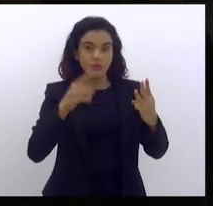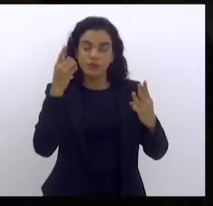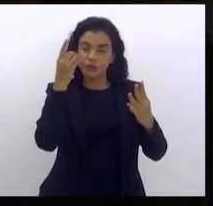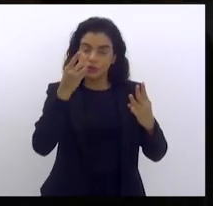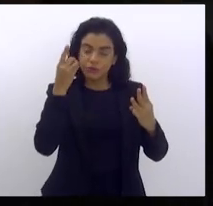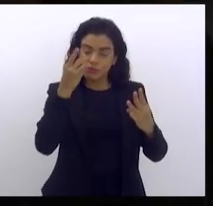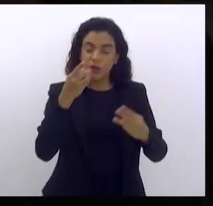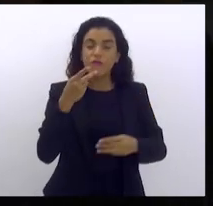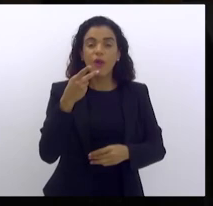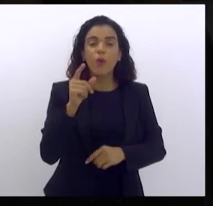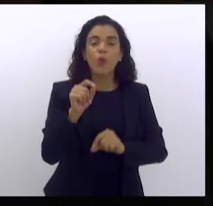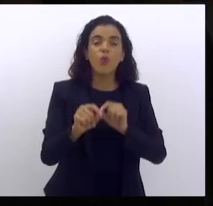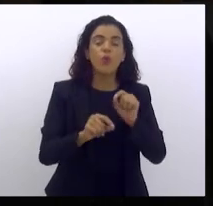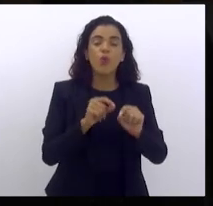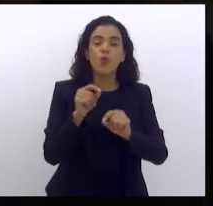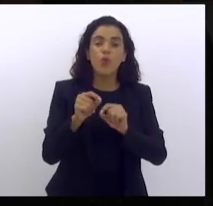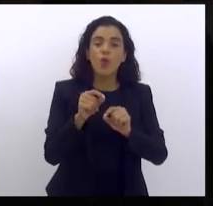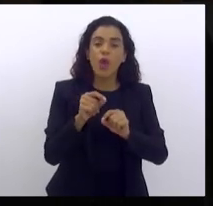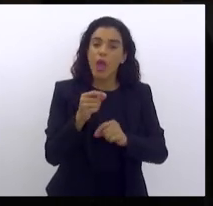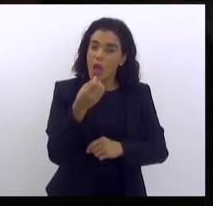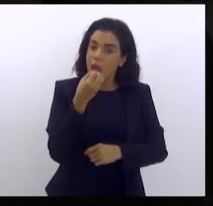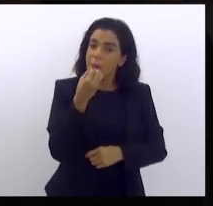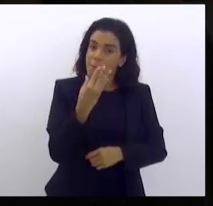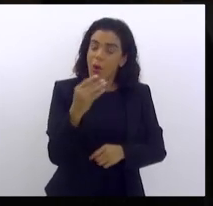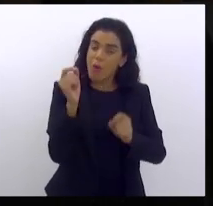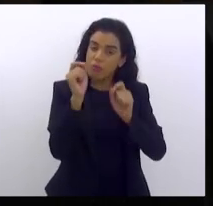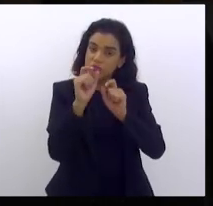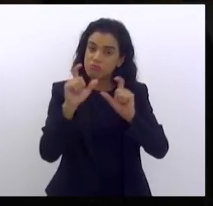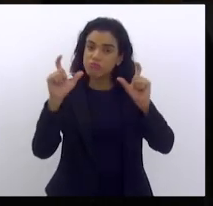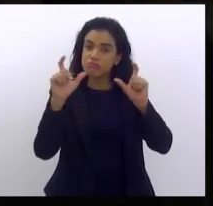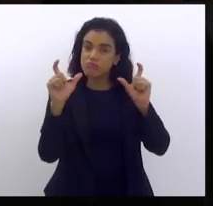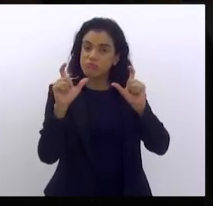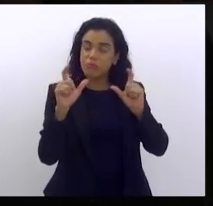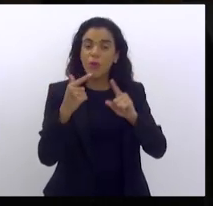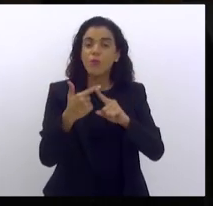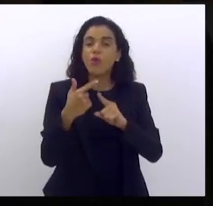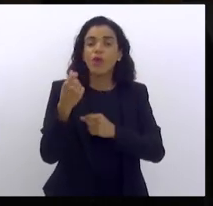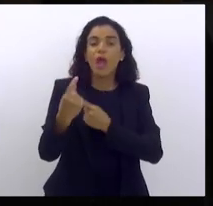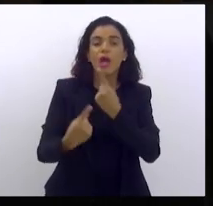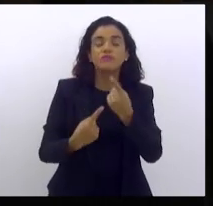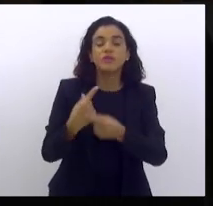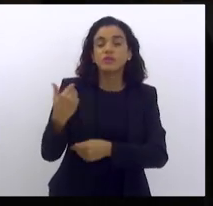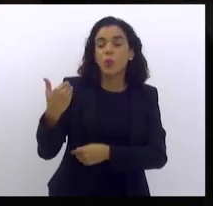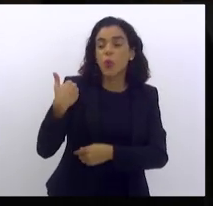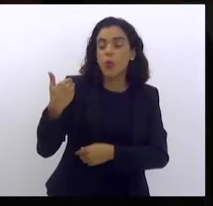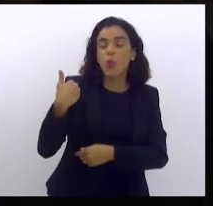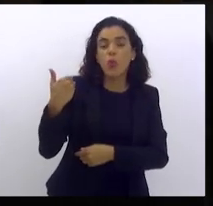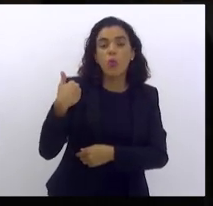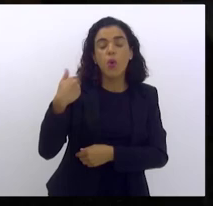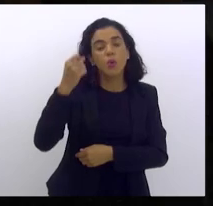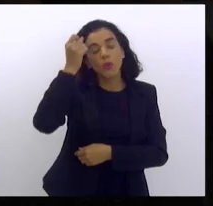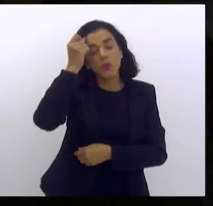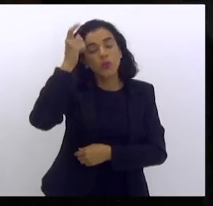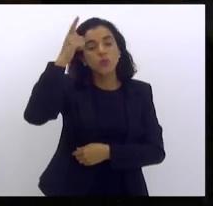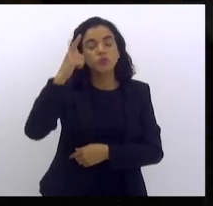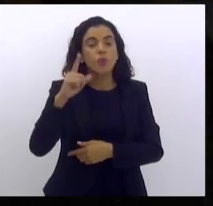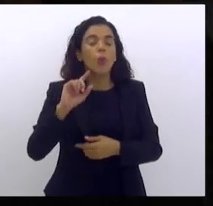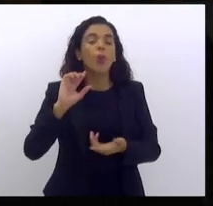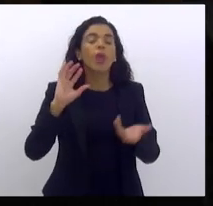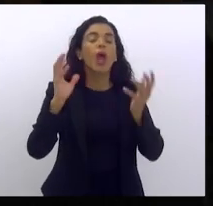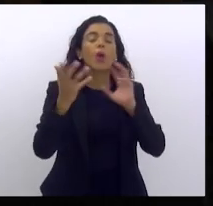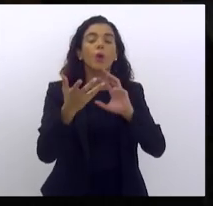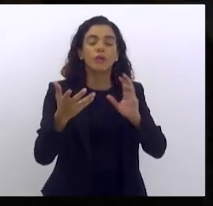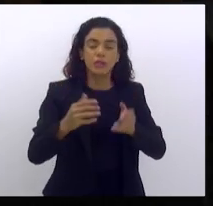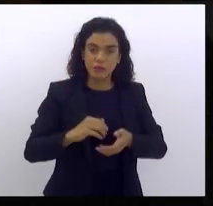e disse que era boa a alerta, que muitas vezes não chegava a ele o que vinha acontecendo na